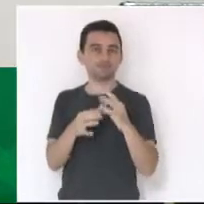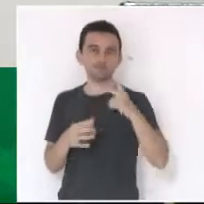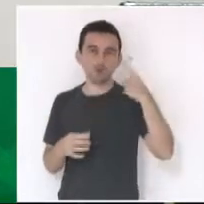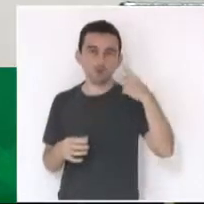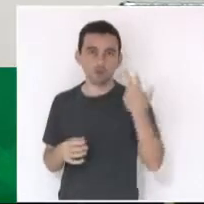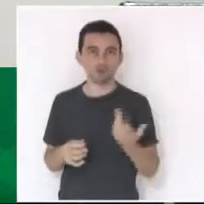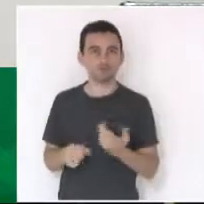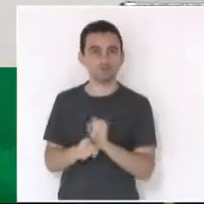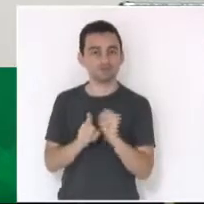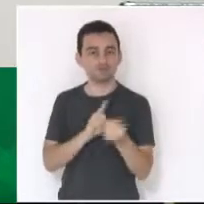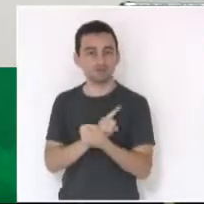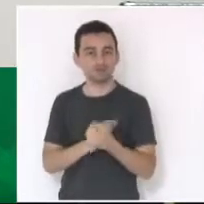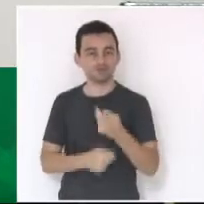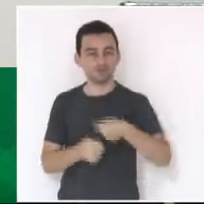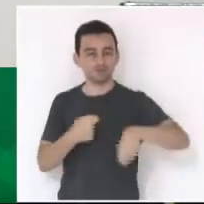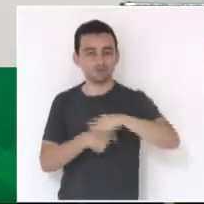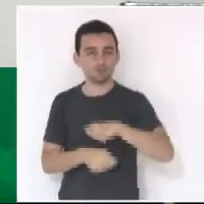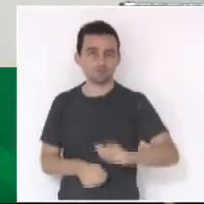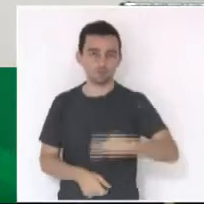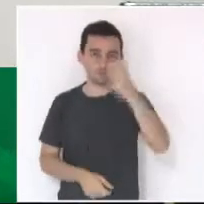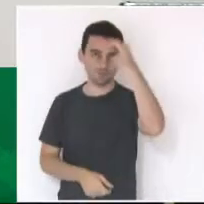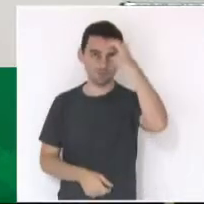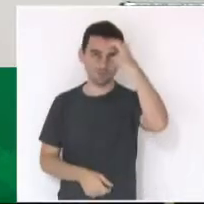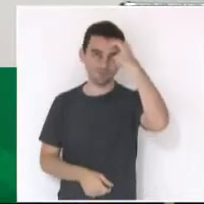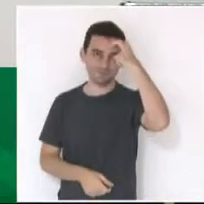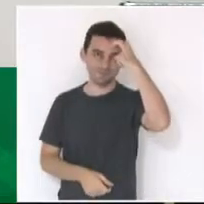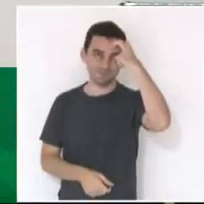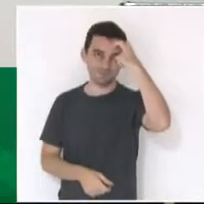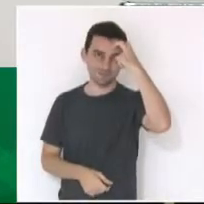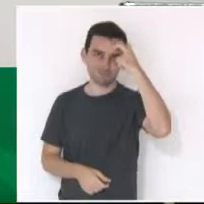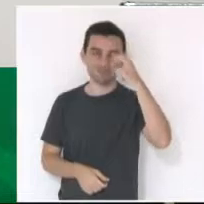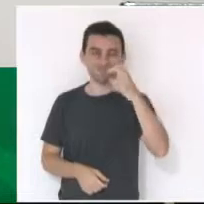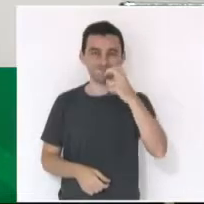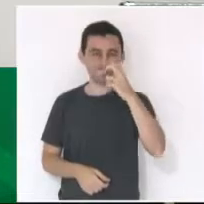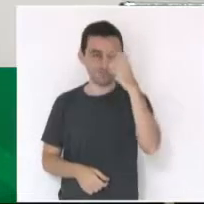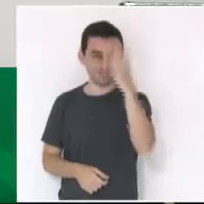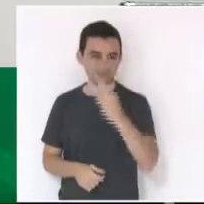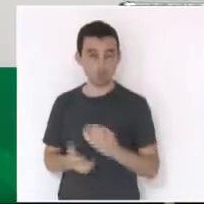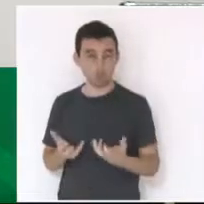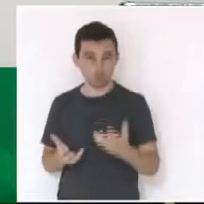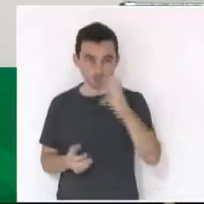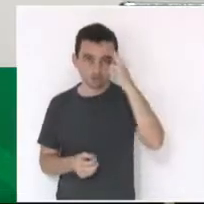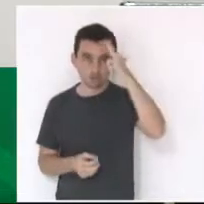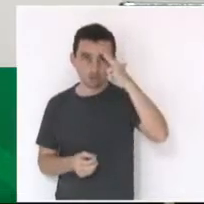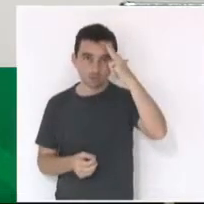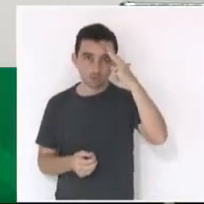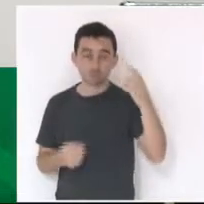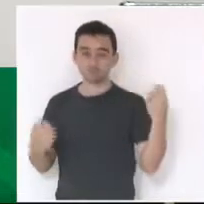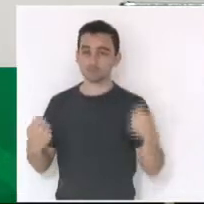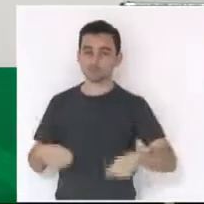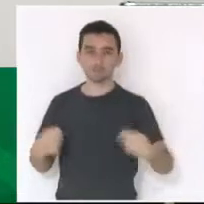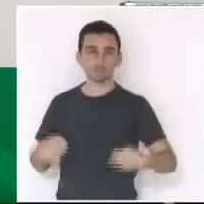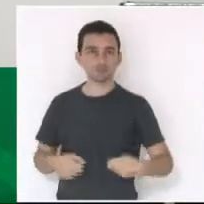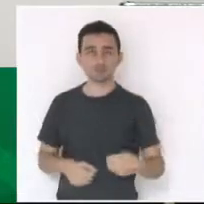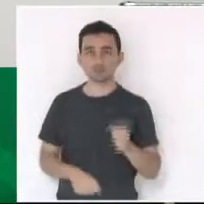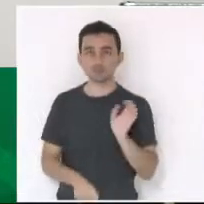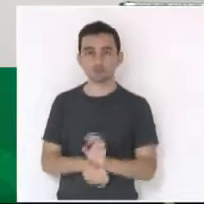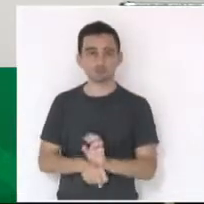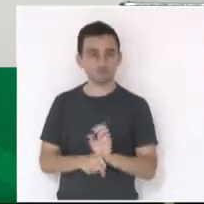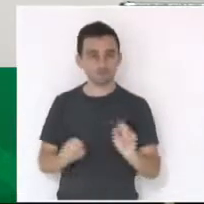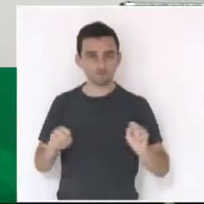econômicas e culturais o país que todos sonhamos requer um Estado Nacional forte